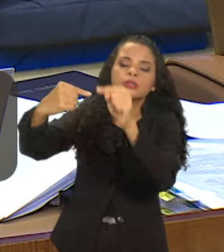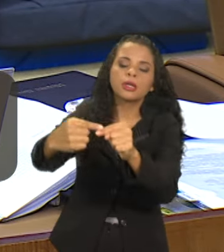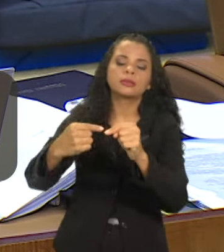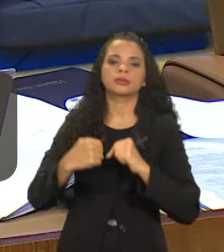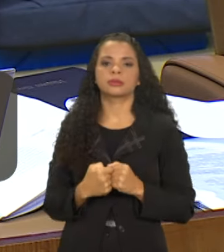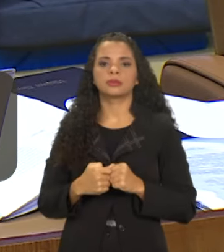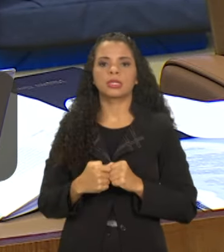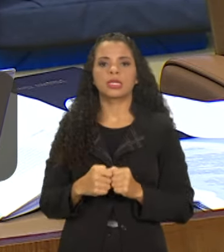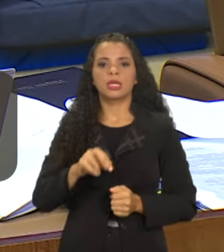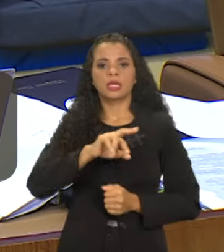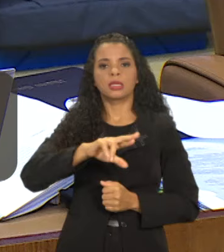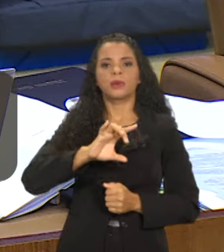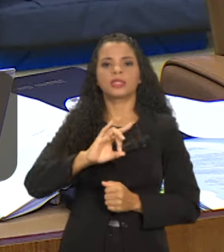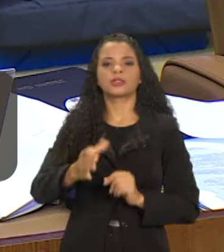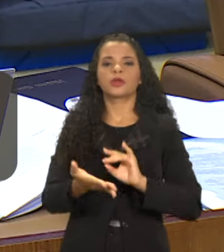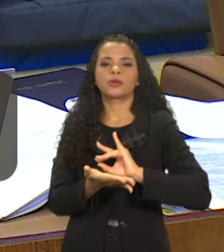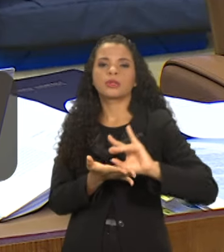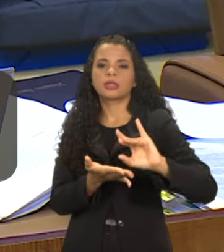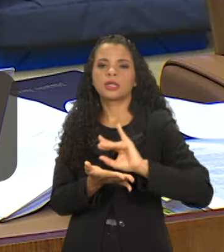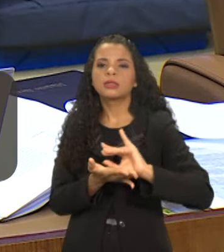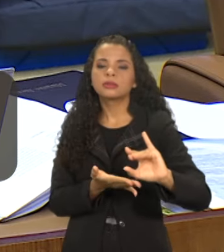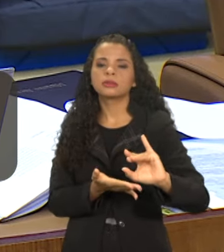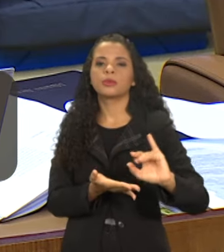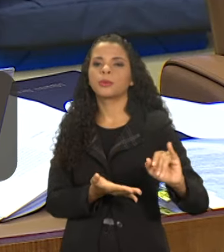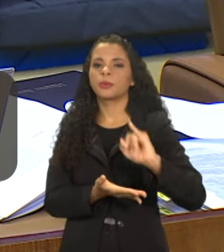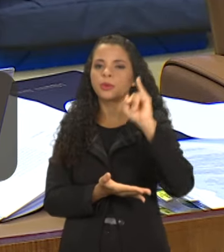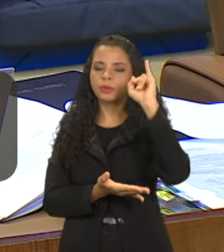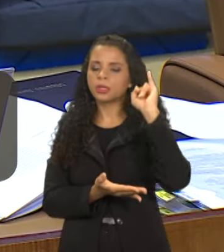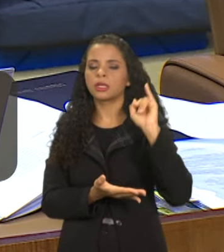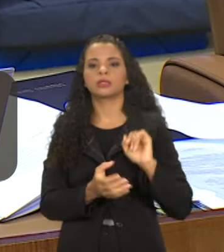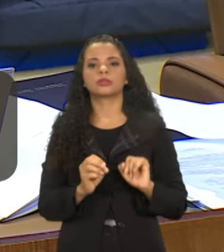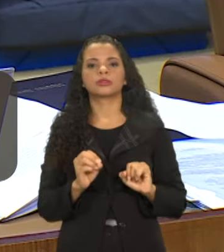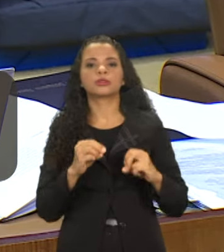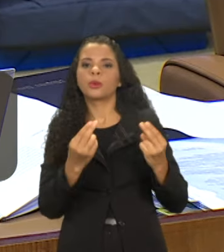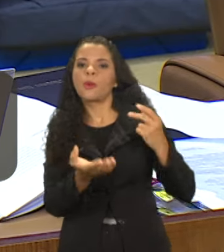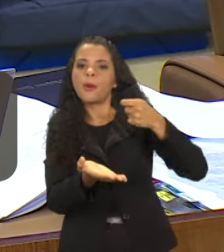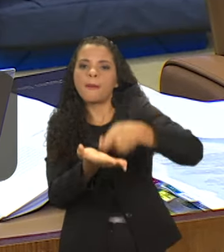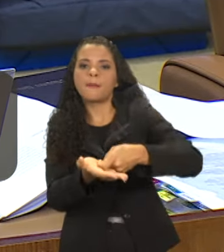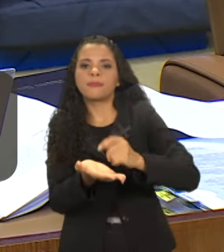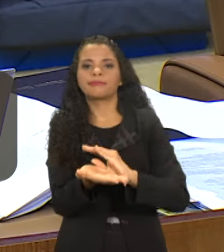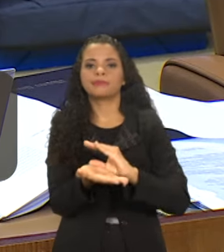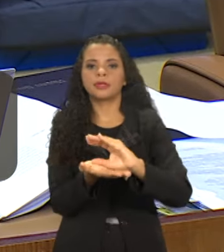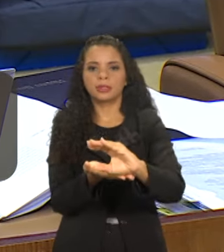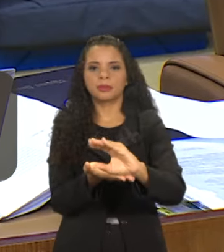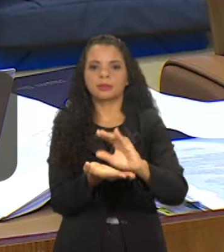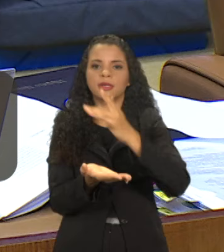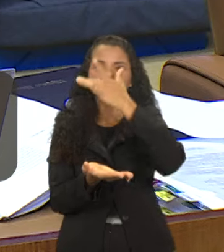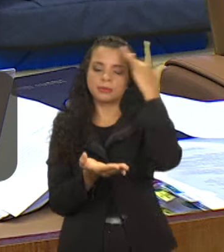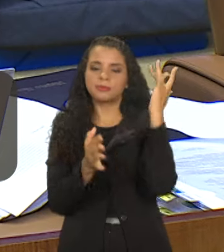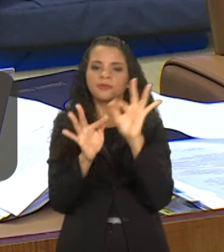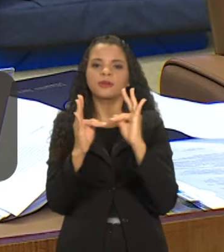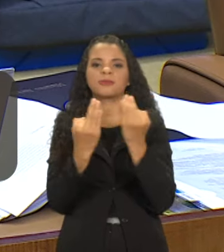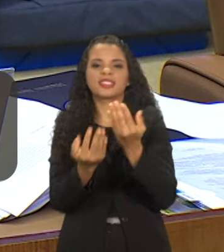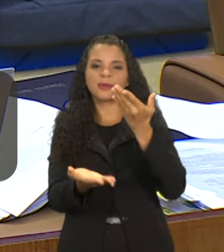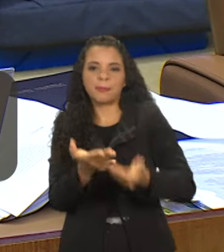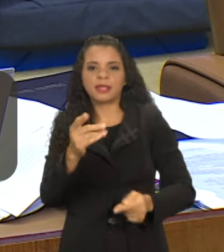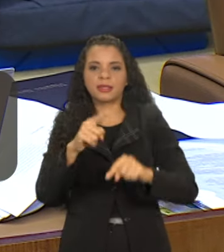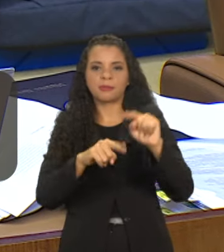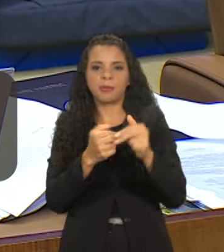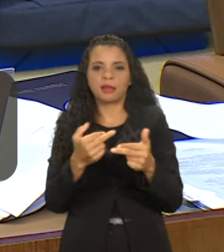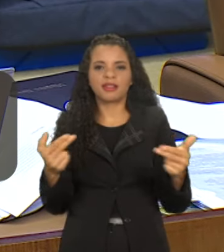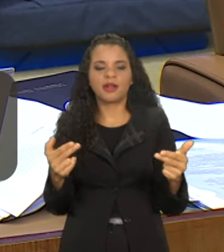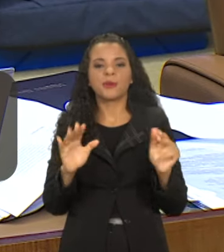indenização importante, uma reparação a todos aqueles que perderam bens patrimoniais e muito mais do que isso, perdendo